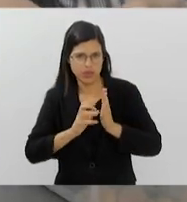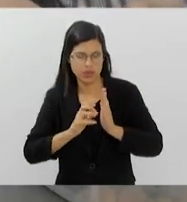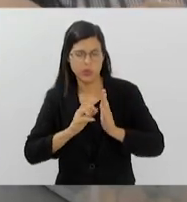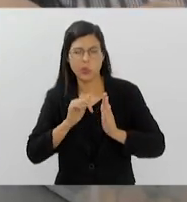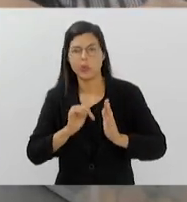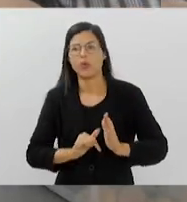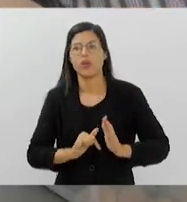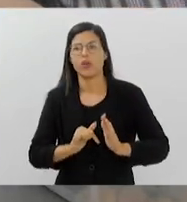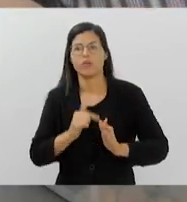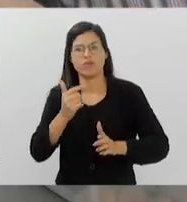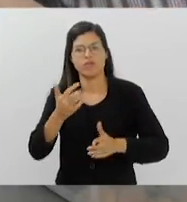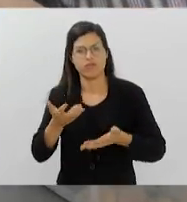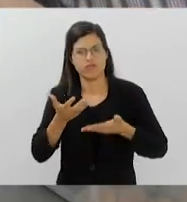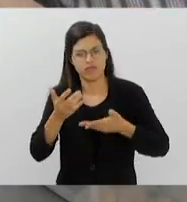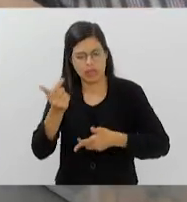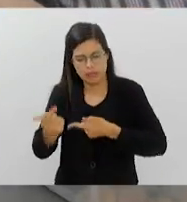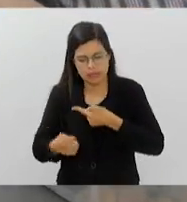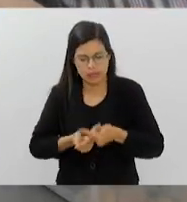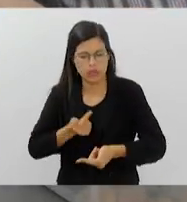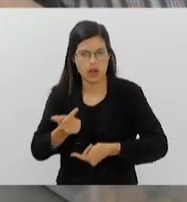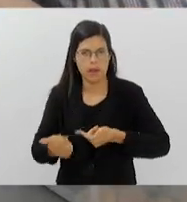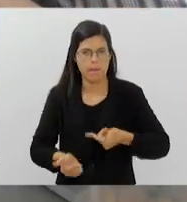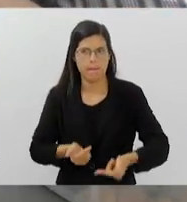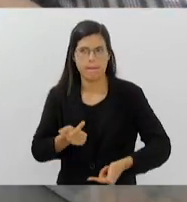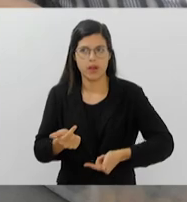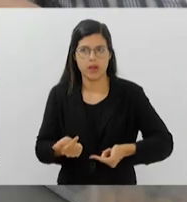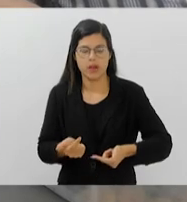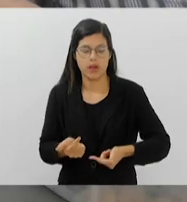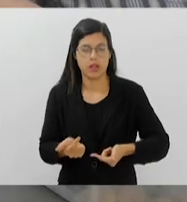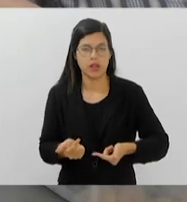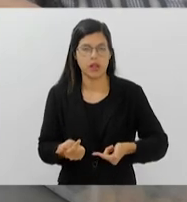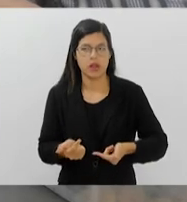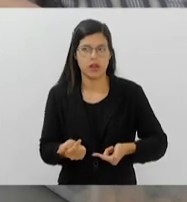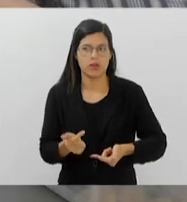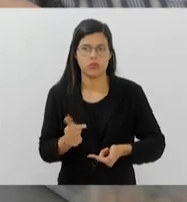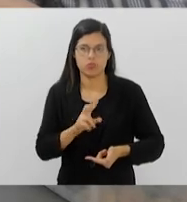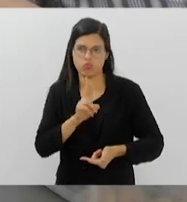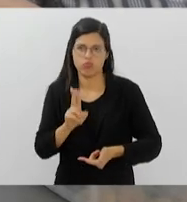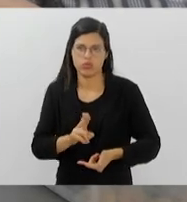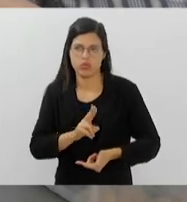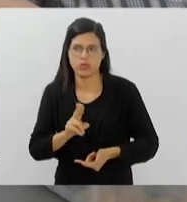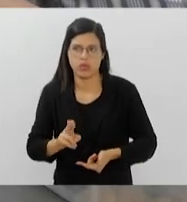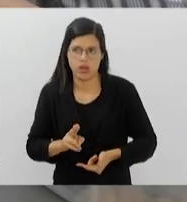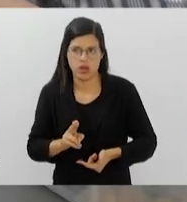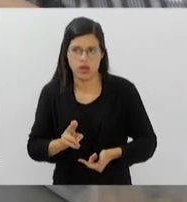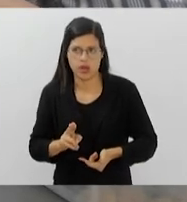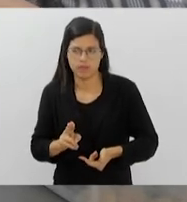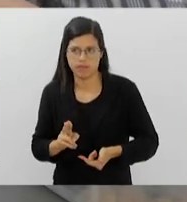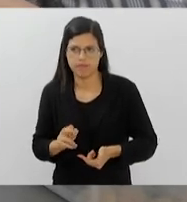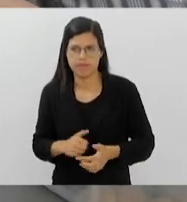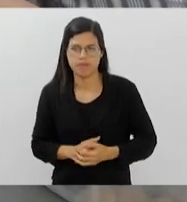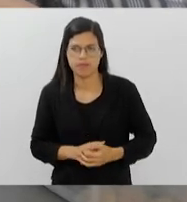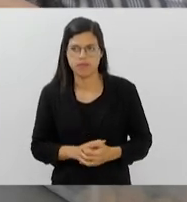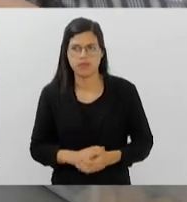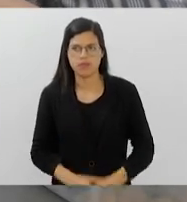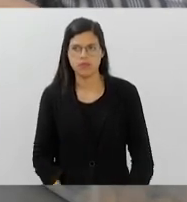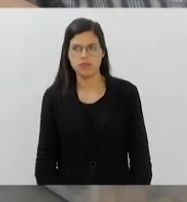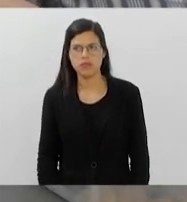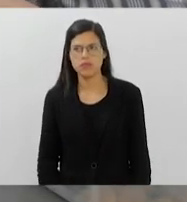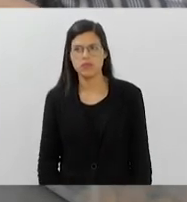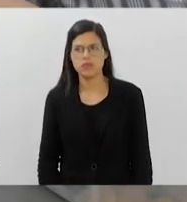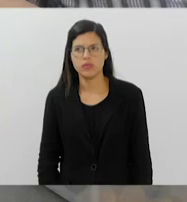trabalhar com essa majoração a partir da passagem para